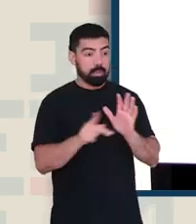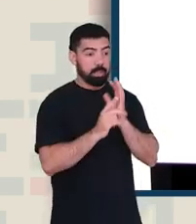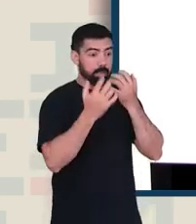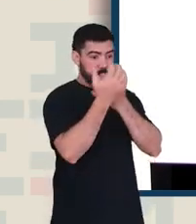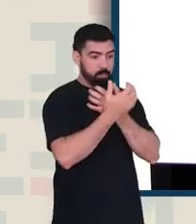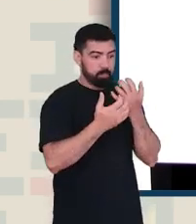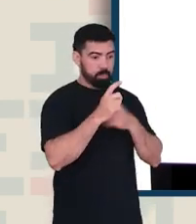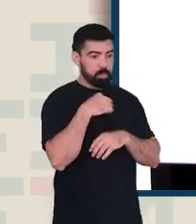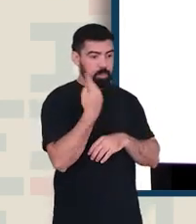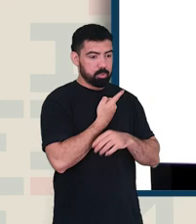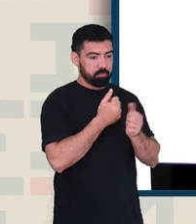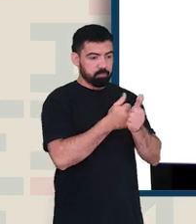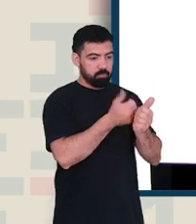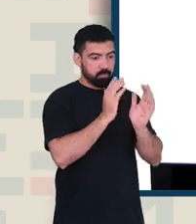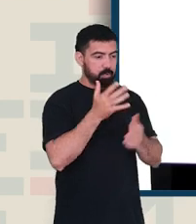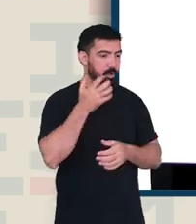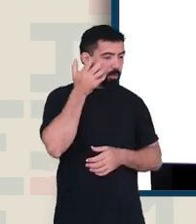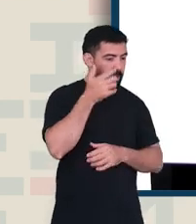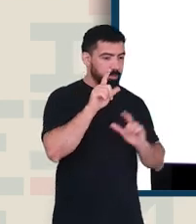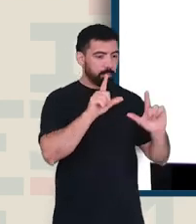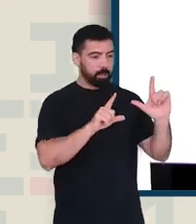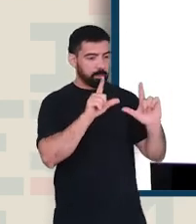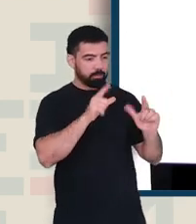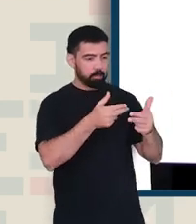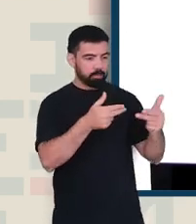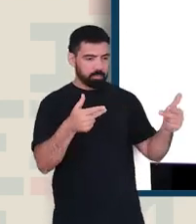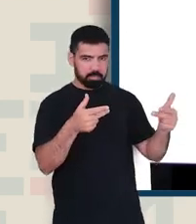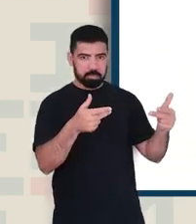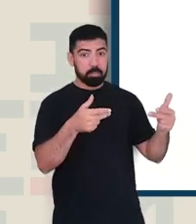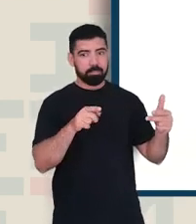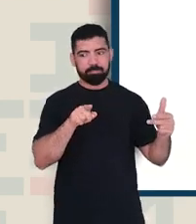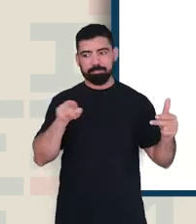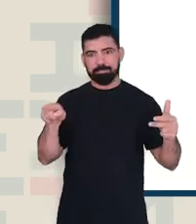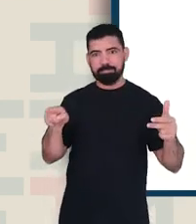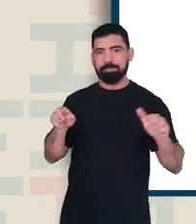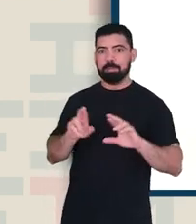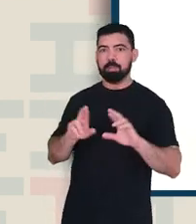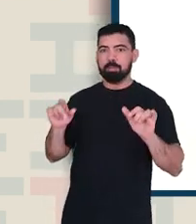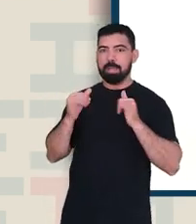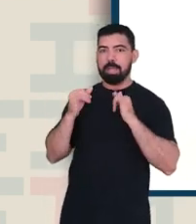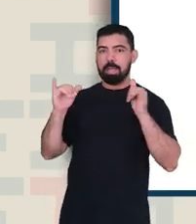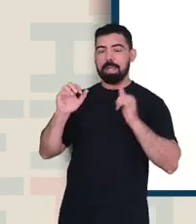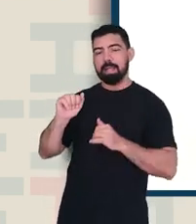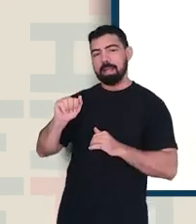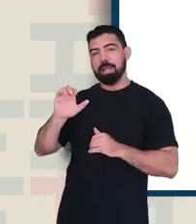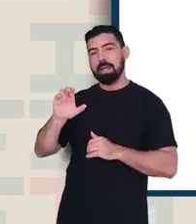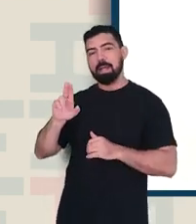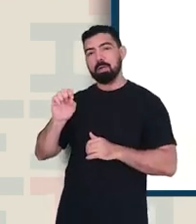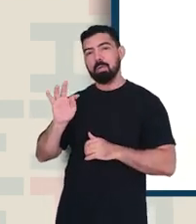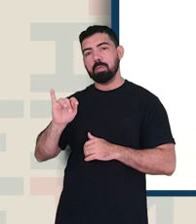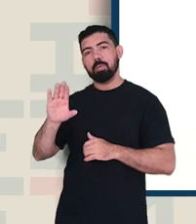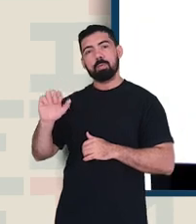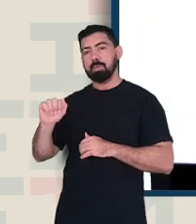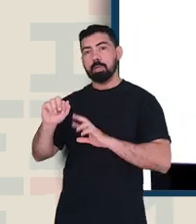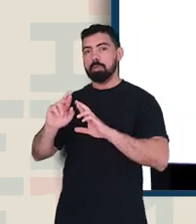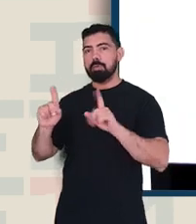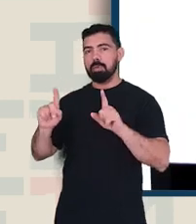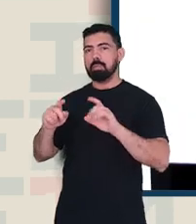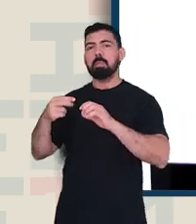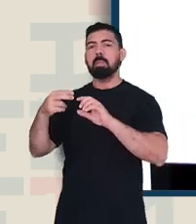gente escuta no rádio, ou na TV, e essas coisas aí. E quais seriam esses princípios?